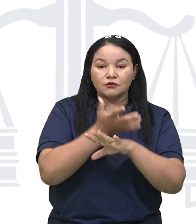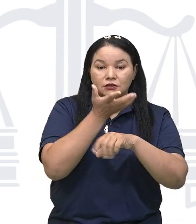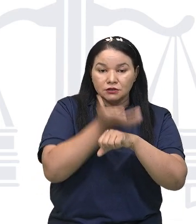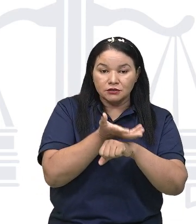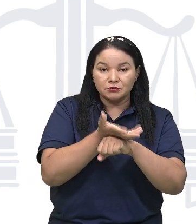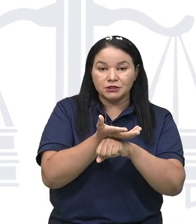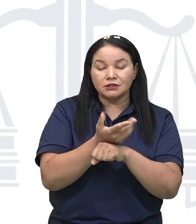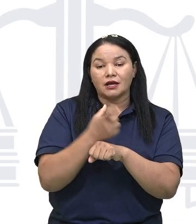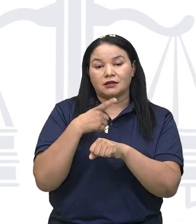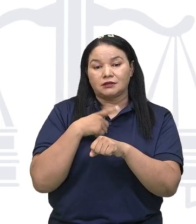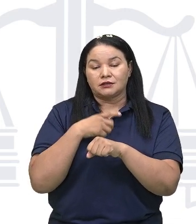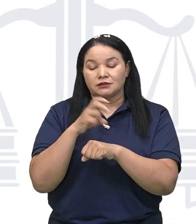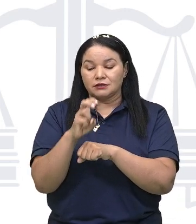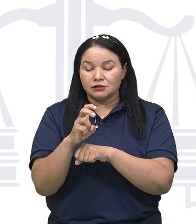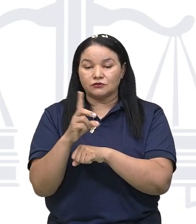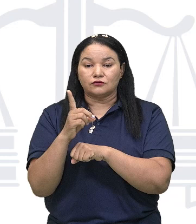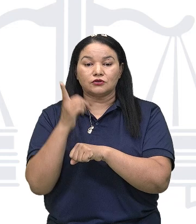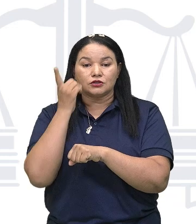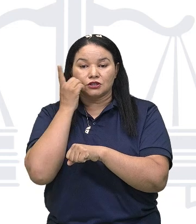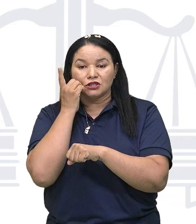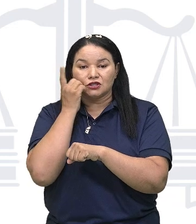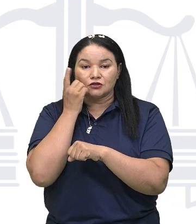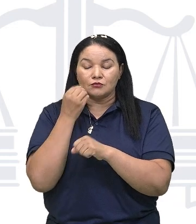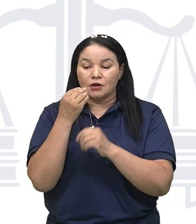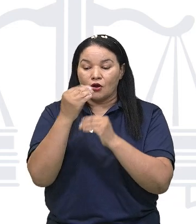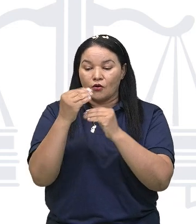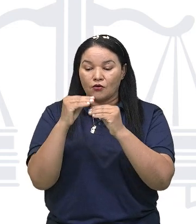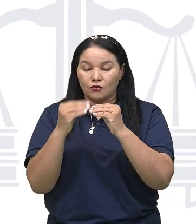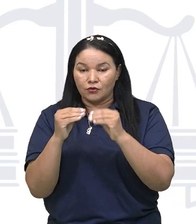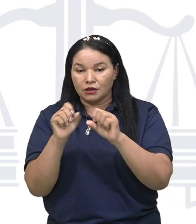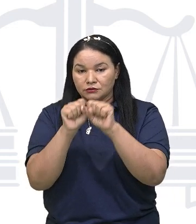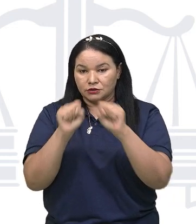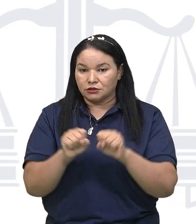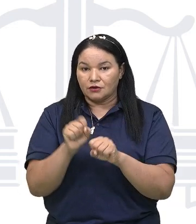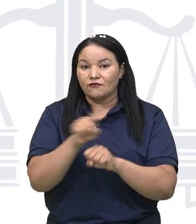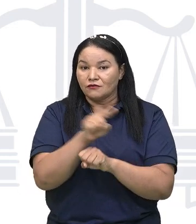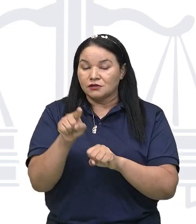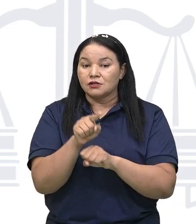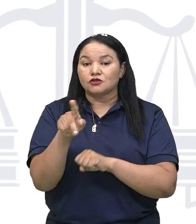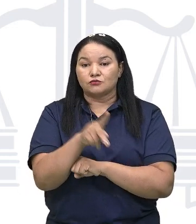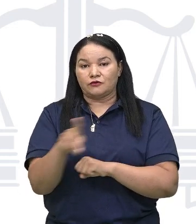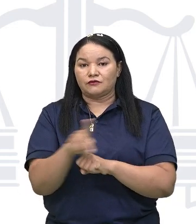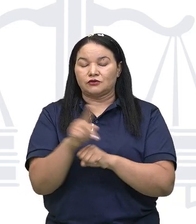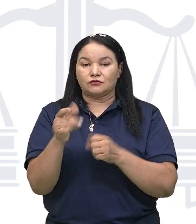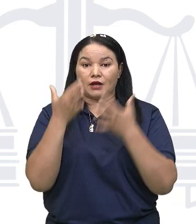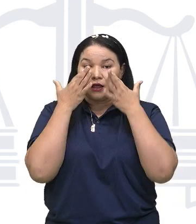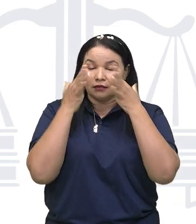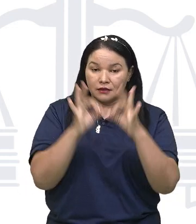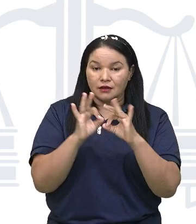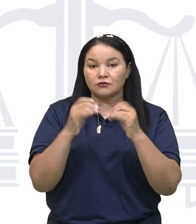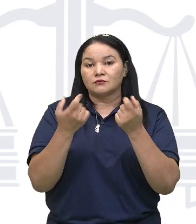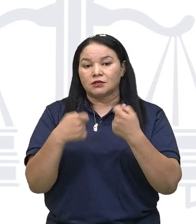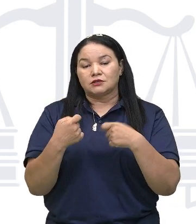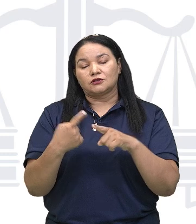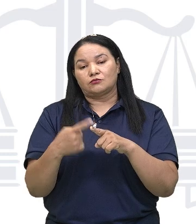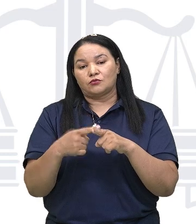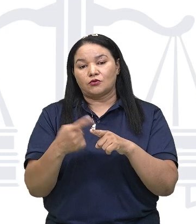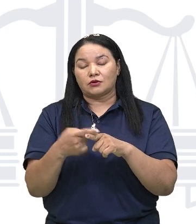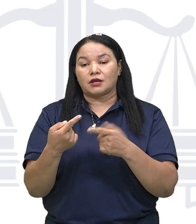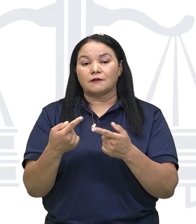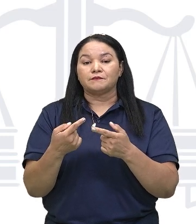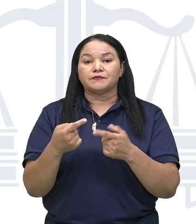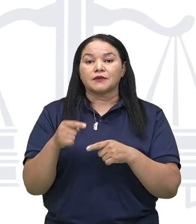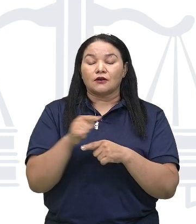É importante, professor presencial, que vocês estejam atentos, porque nós estamos participando, nossos alunos participam do